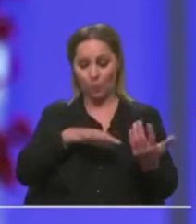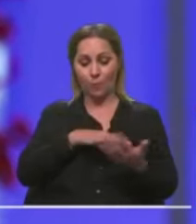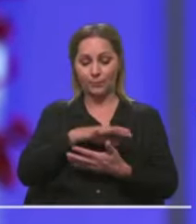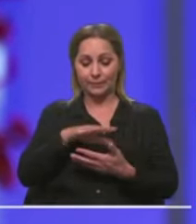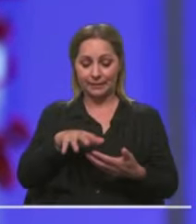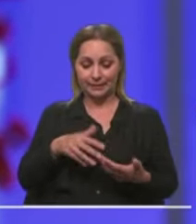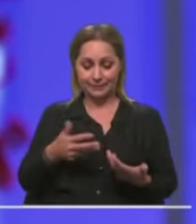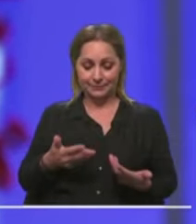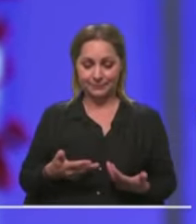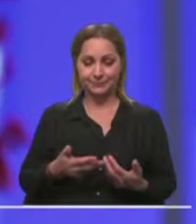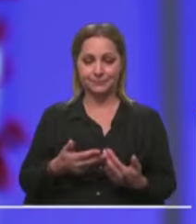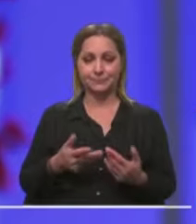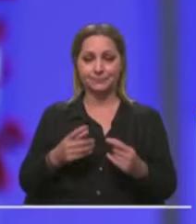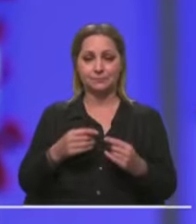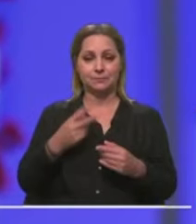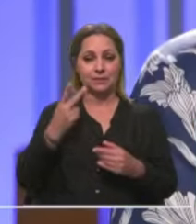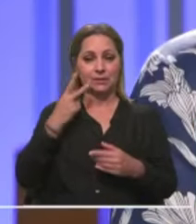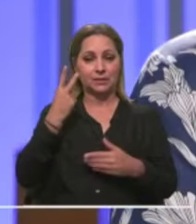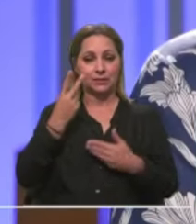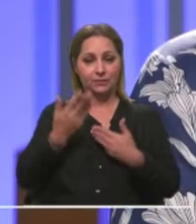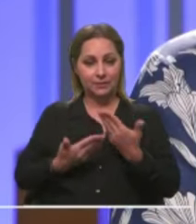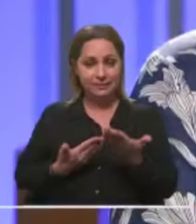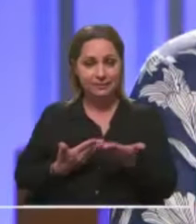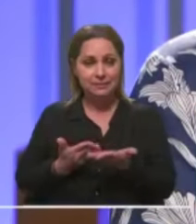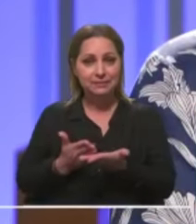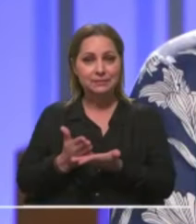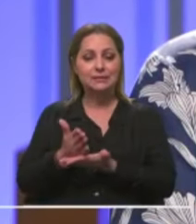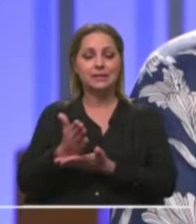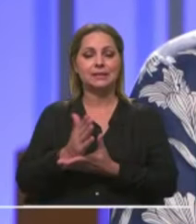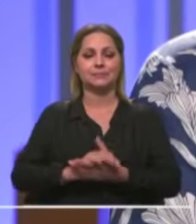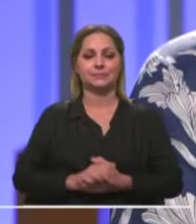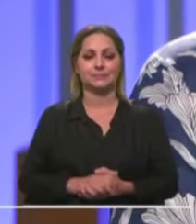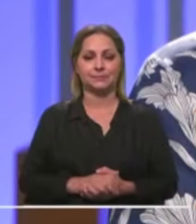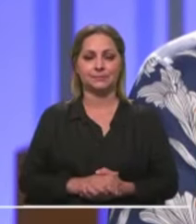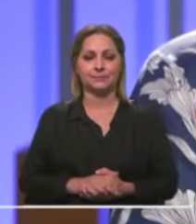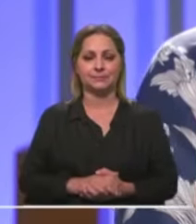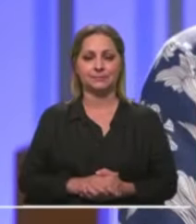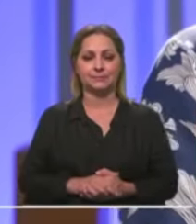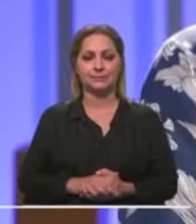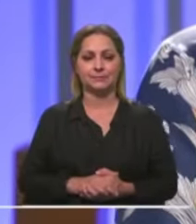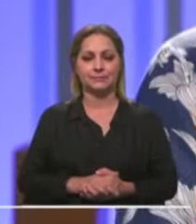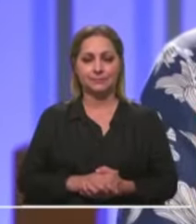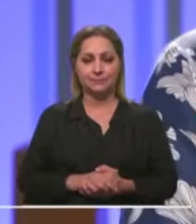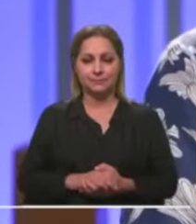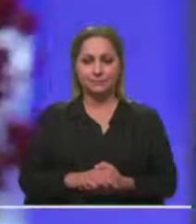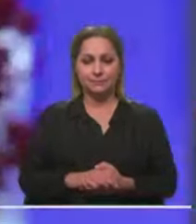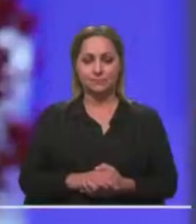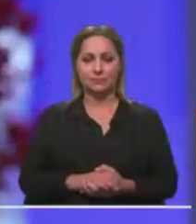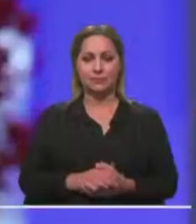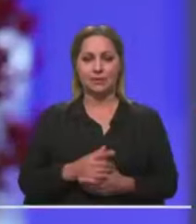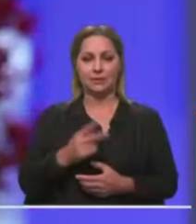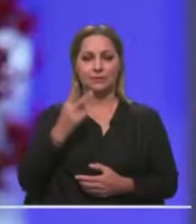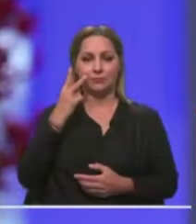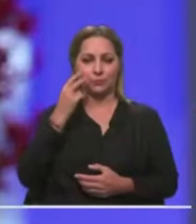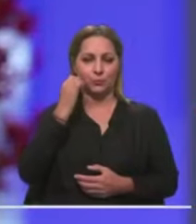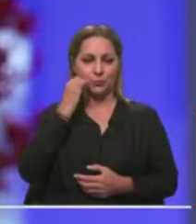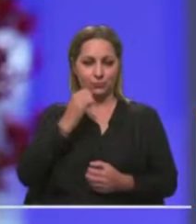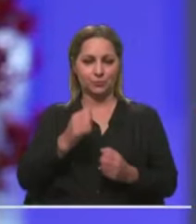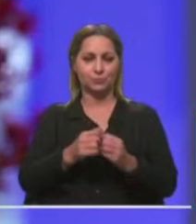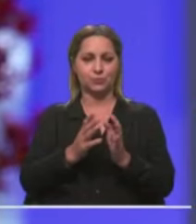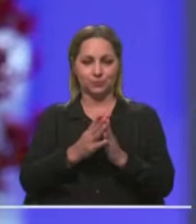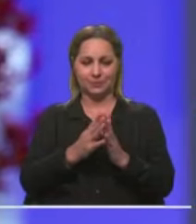e e a vida segue e a vida segue ele ele foi ver os filmes todos que vocês fizeram Ah sem